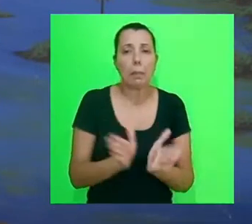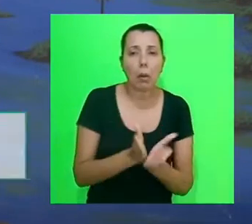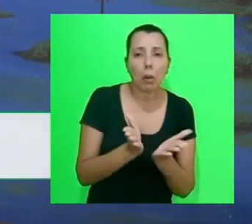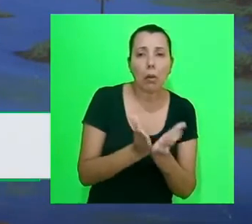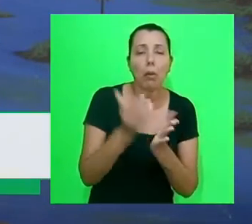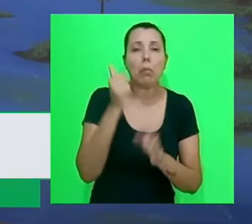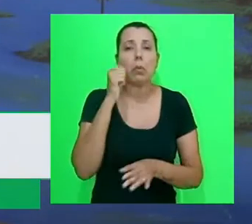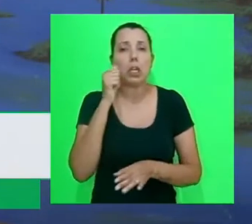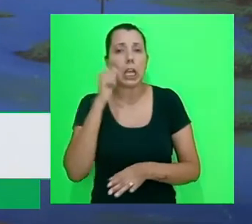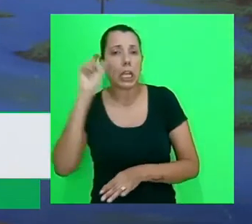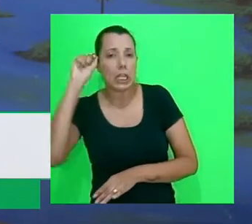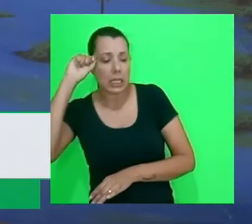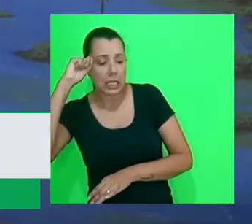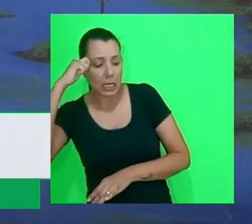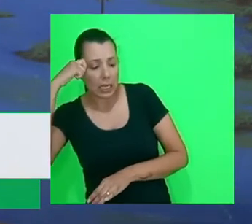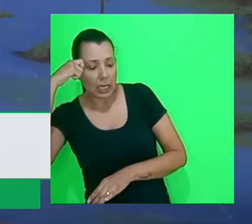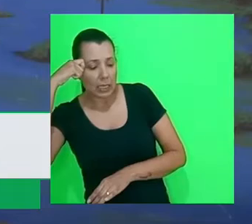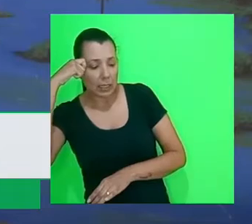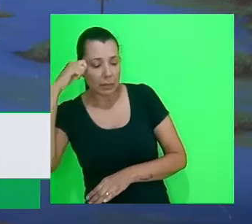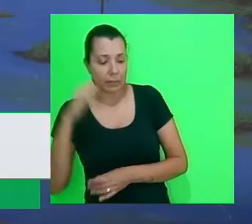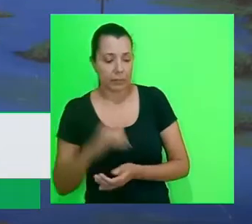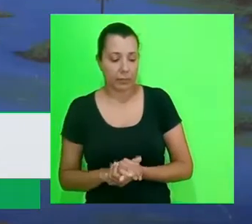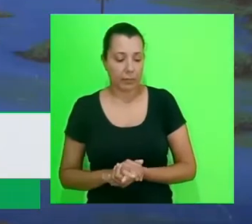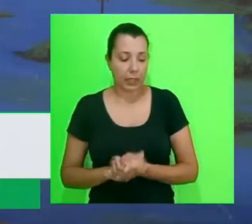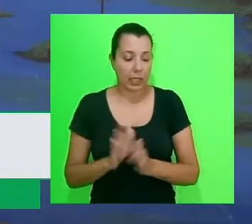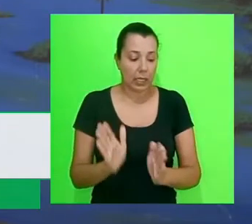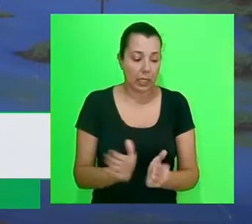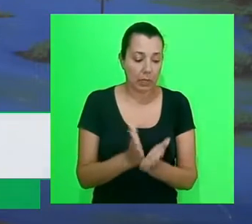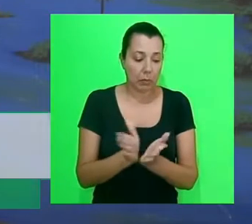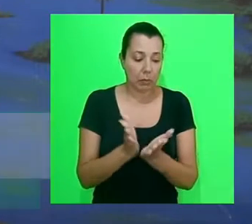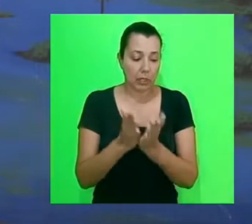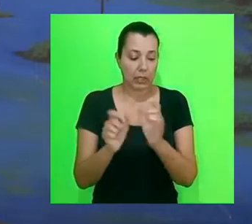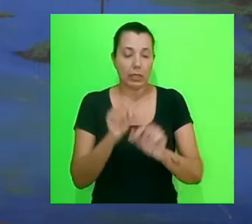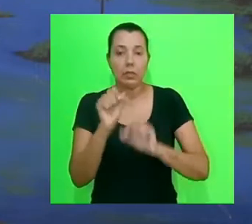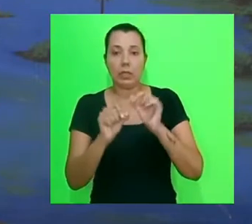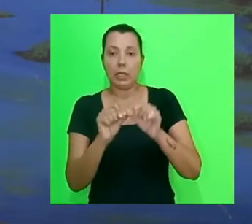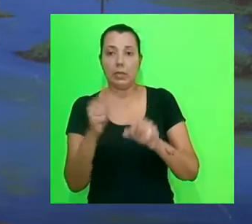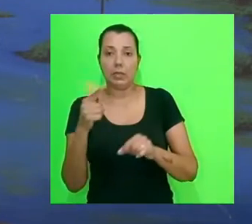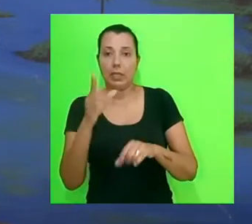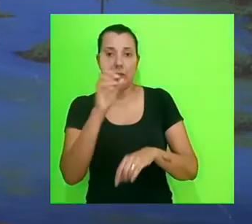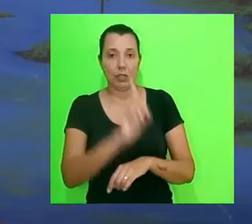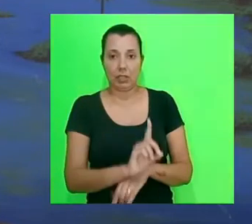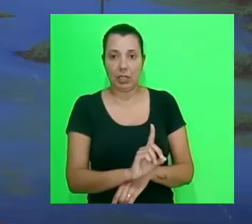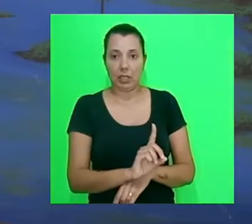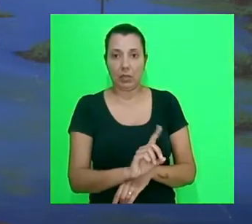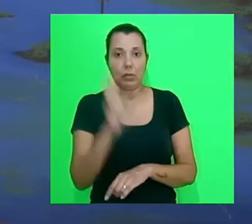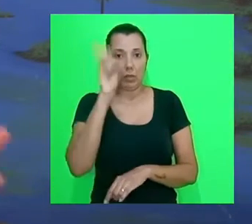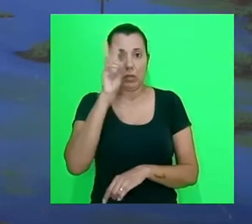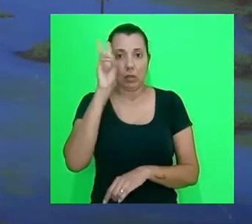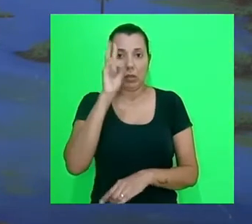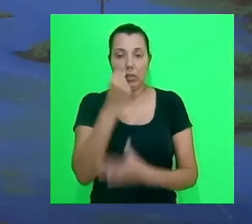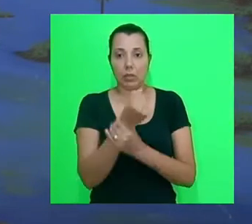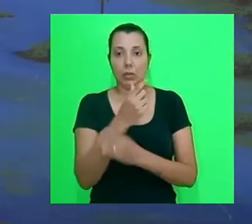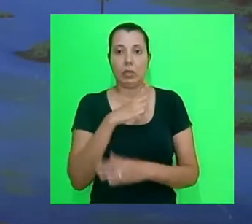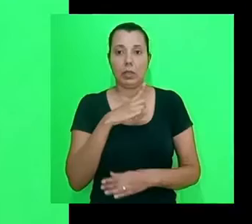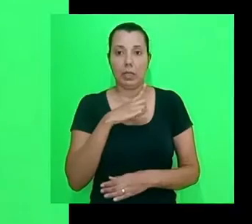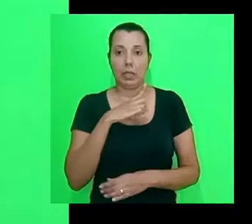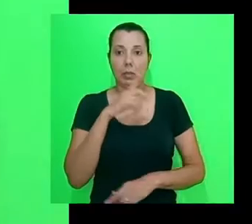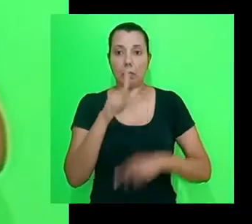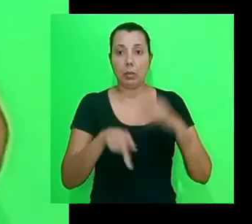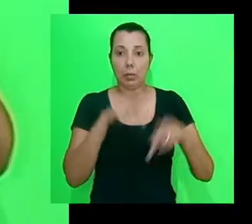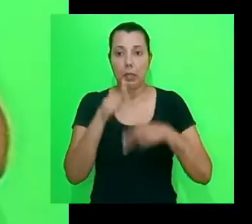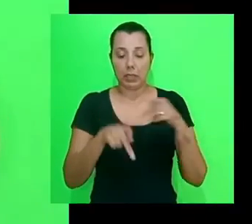de frente, né? E eu queria trazer agora um pouco também a Elineide e a Valesca para a conversa, porque o Sindicato dos